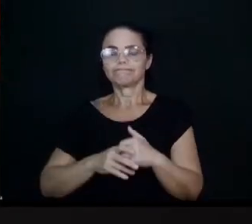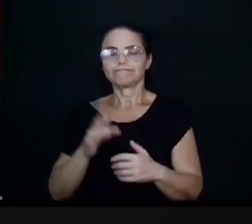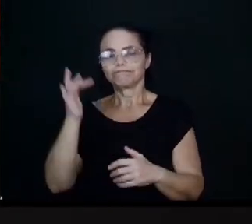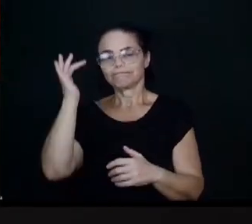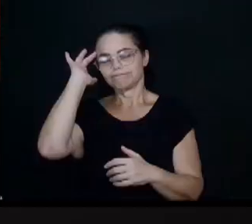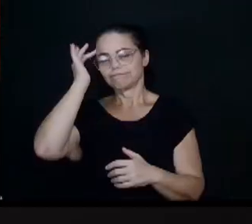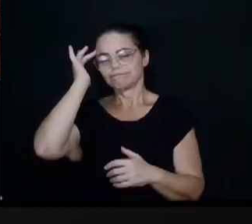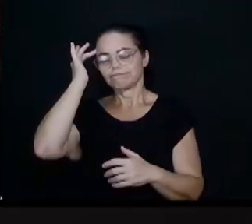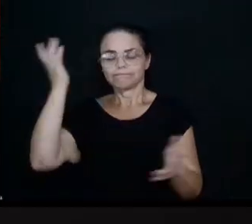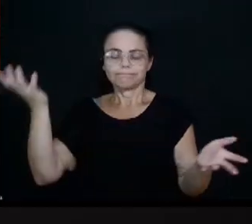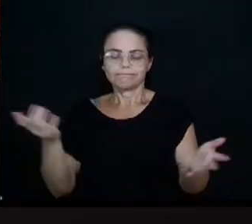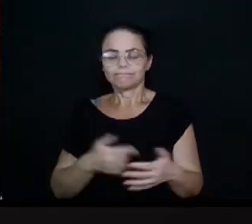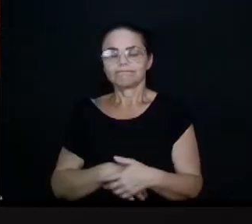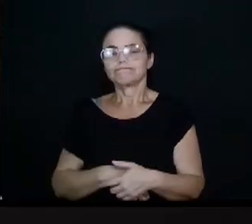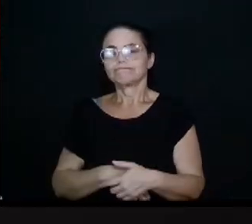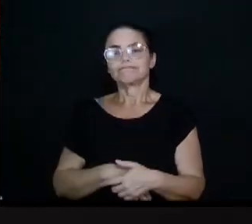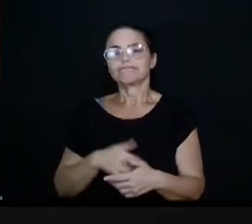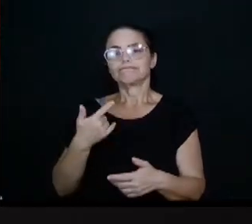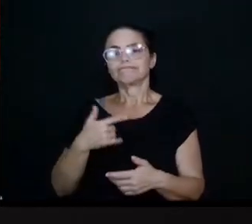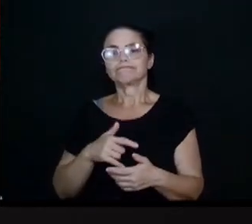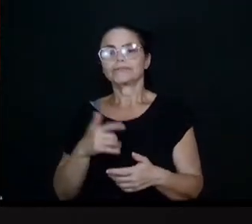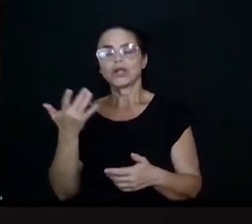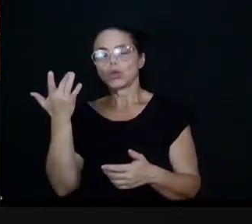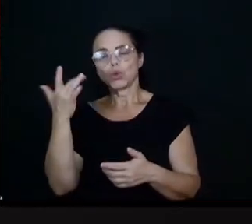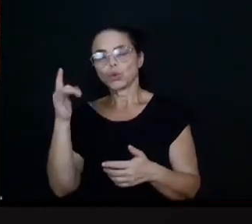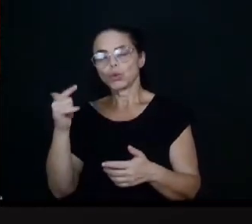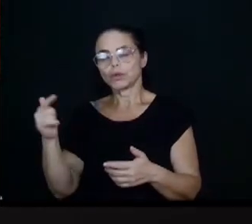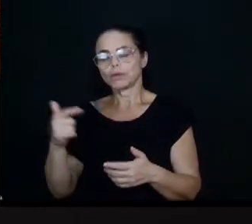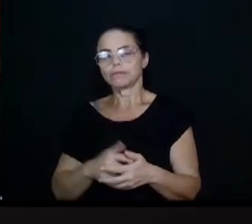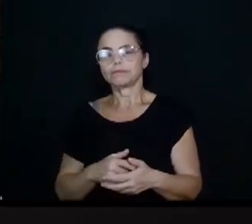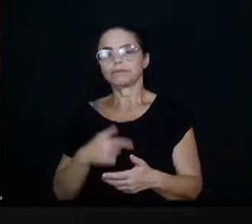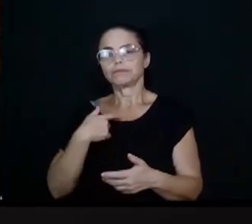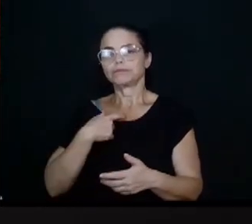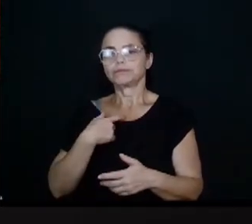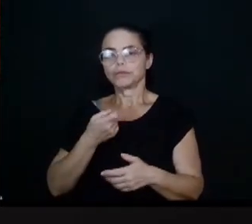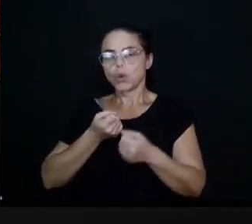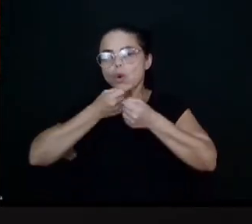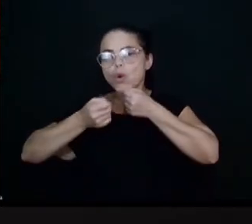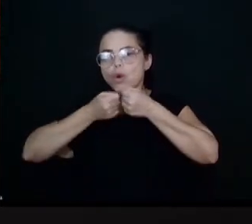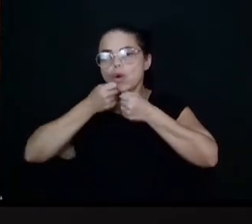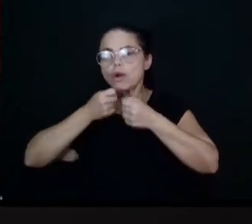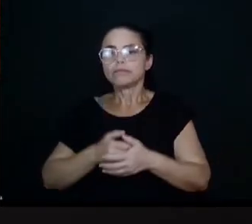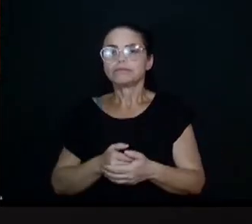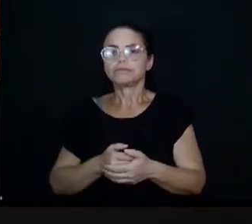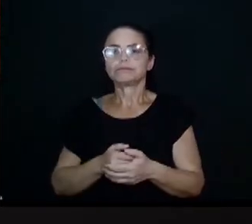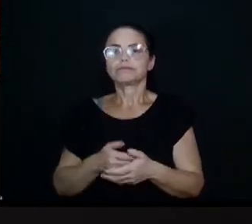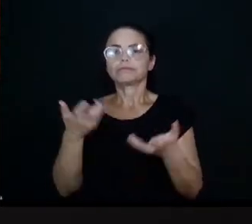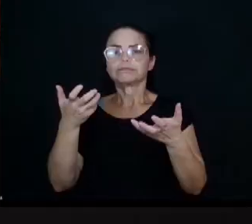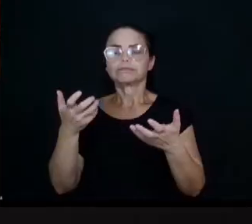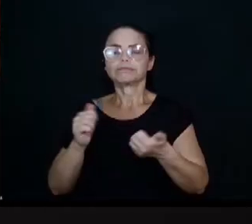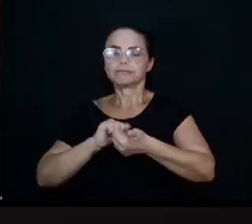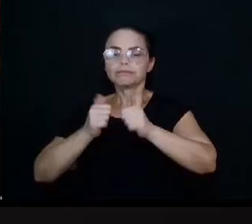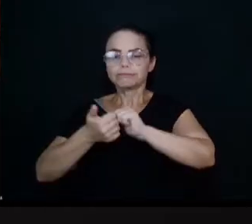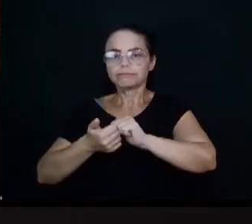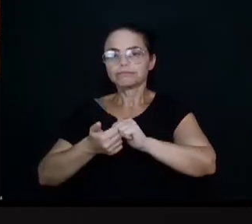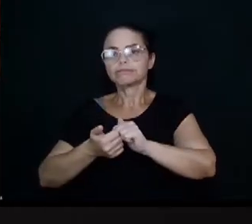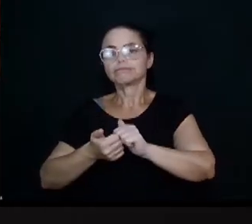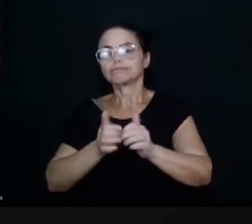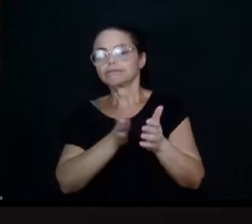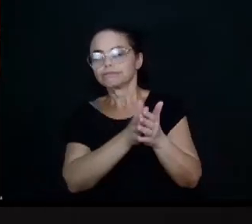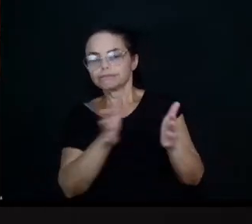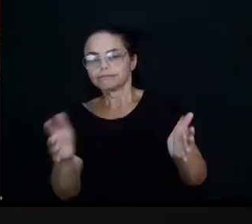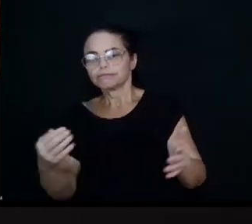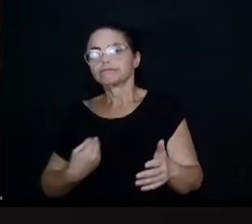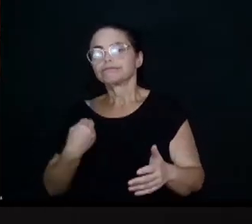Ou, por exemplo, no meu caso, jornalismo, né? Eu entrei com a cabeça que queria esporte. Mas ao longo da graduação eu posso ver que